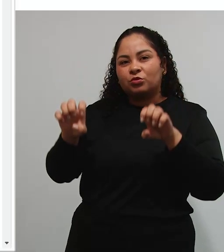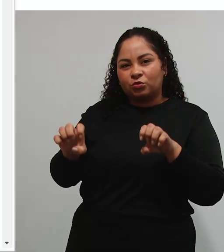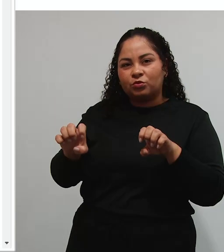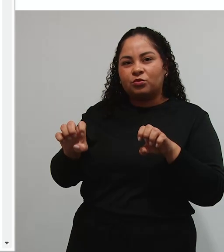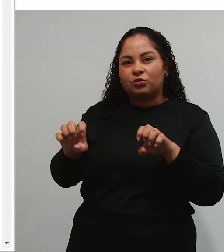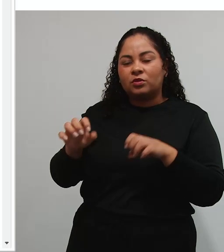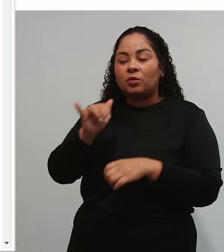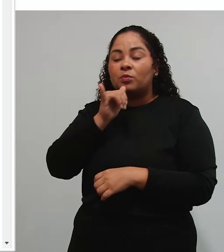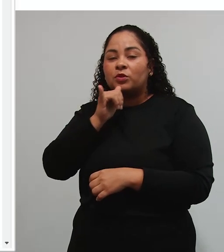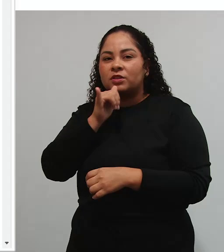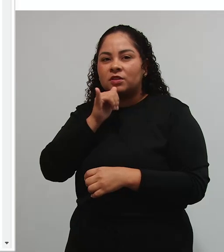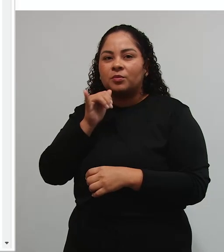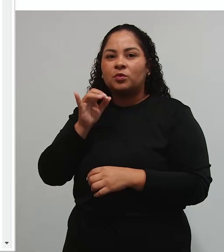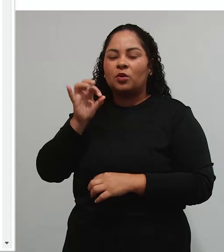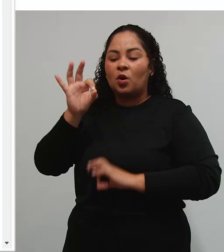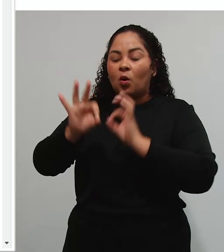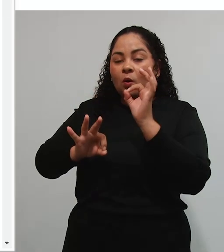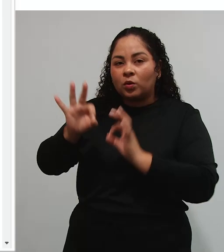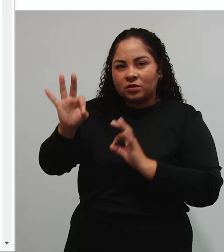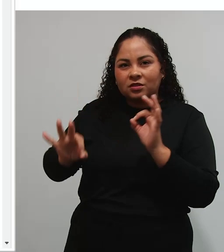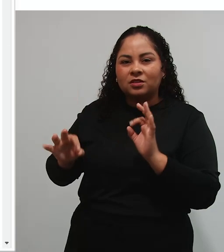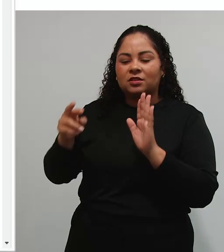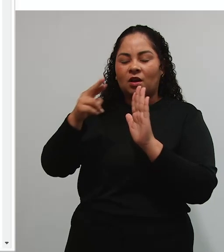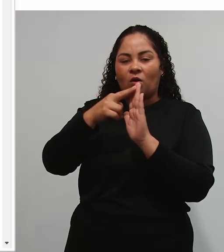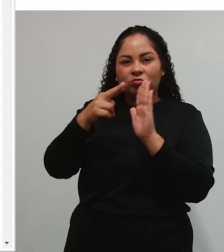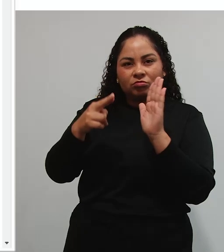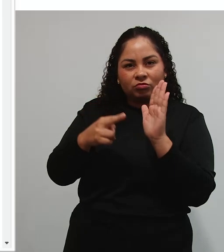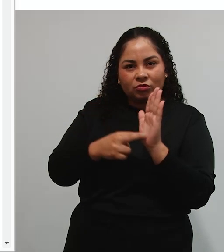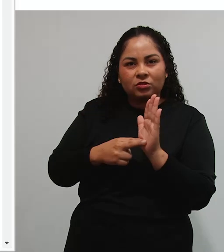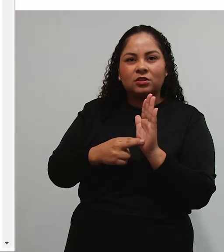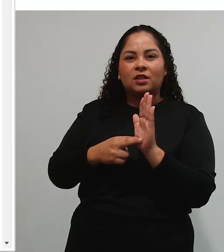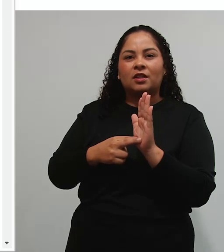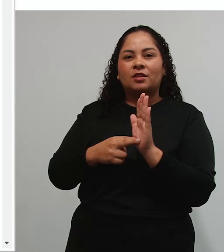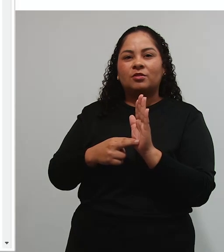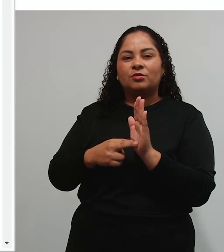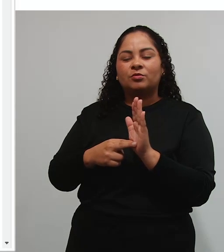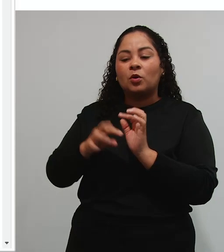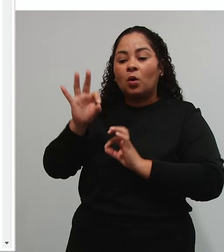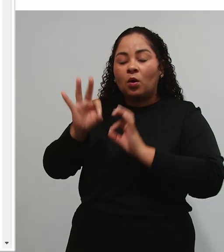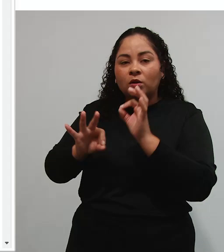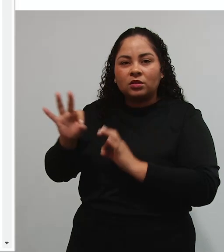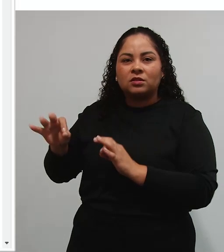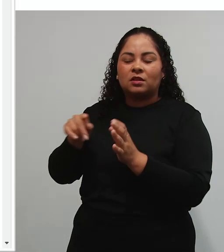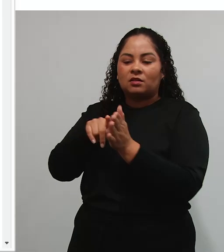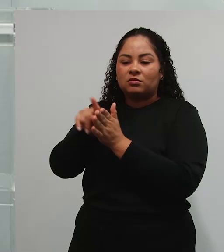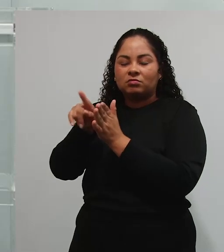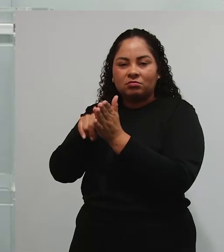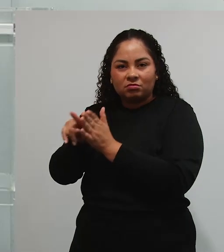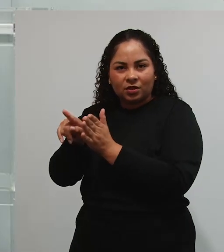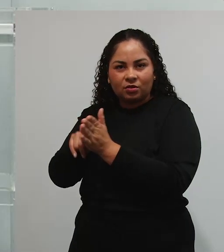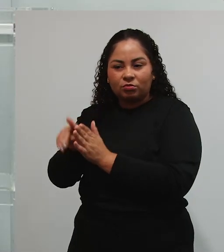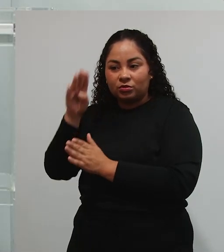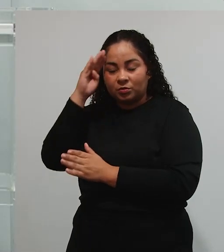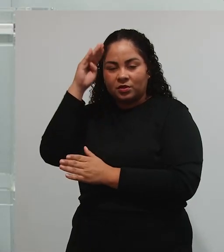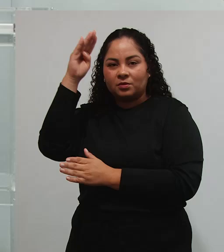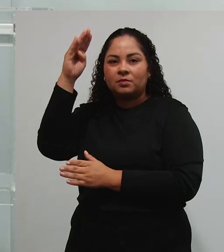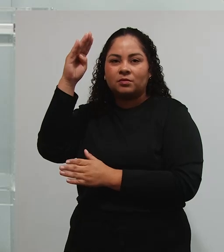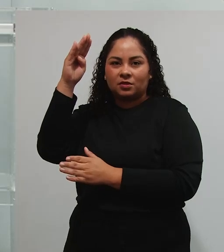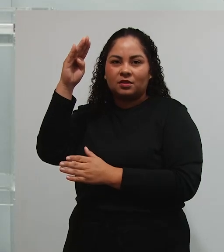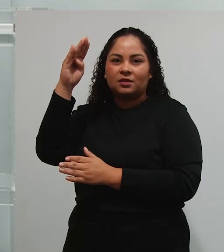que é o planejamento, a elaboração do roteiro, depois a construção das perguntas